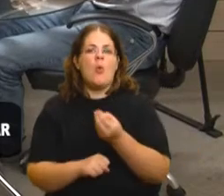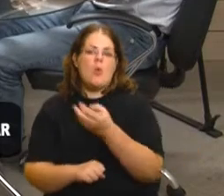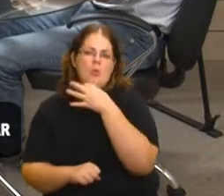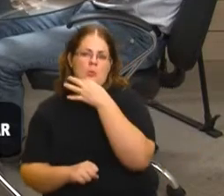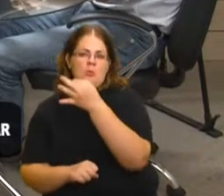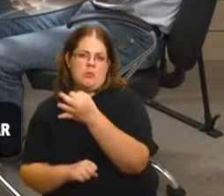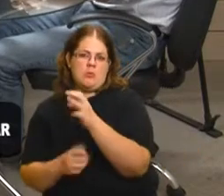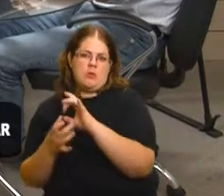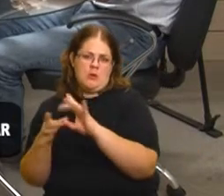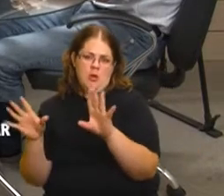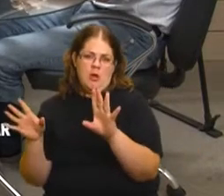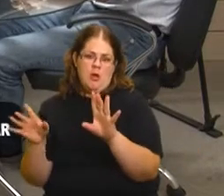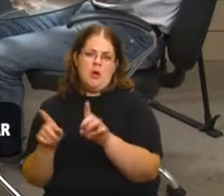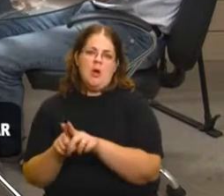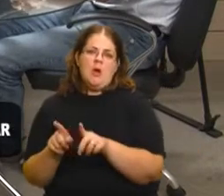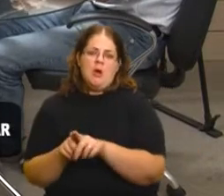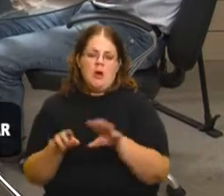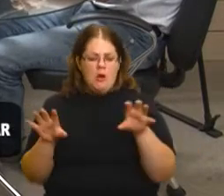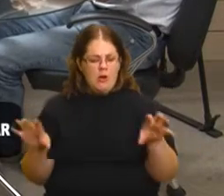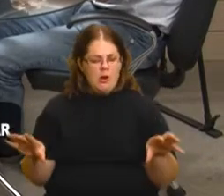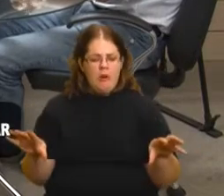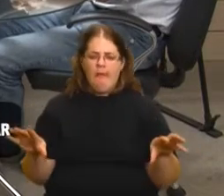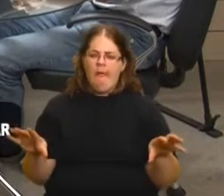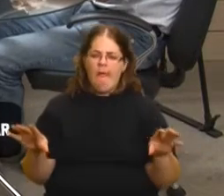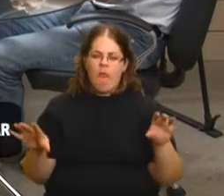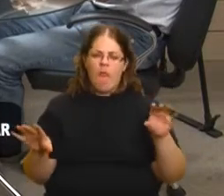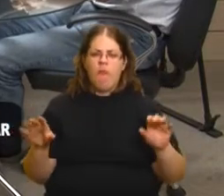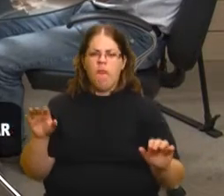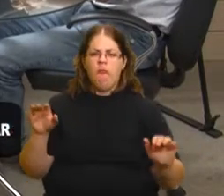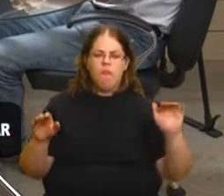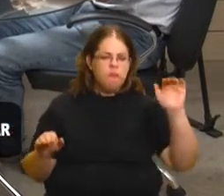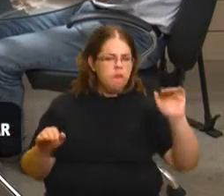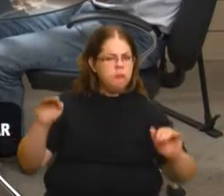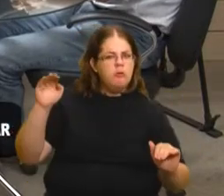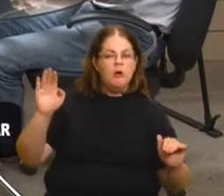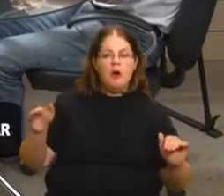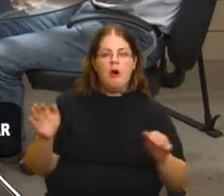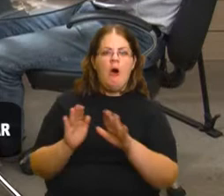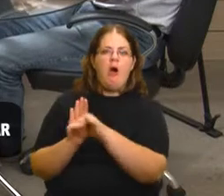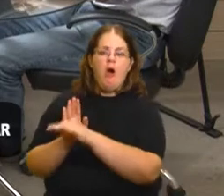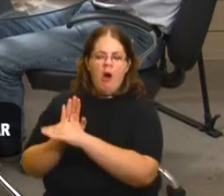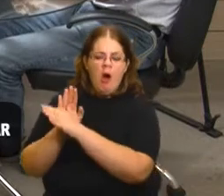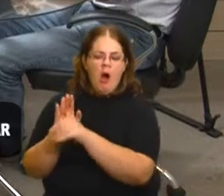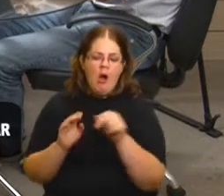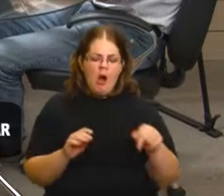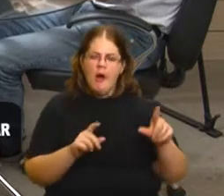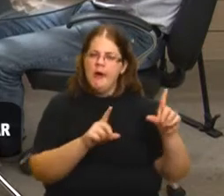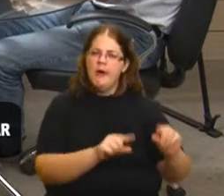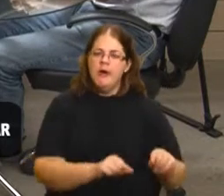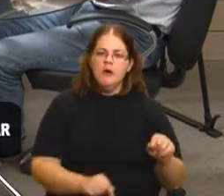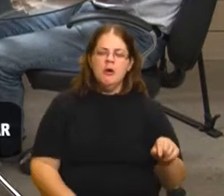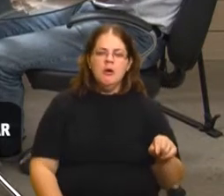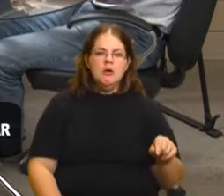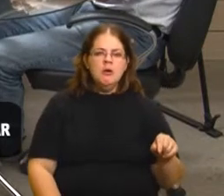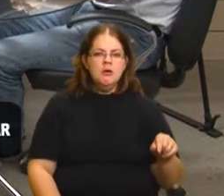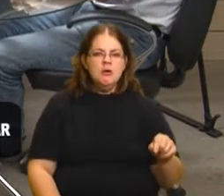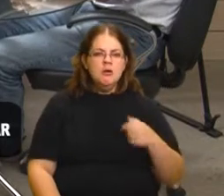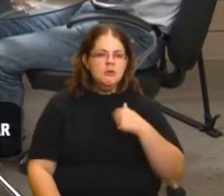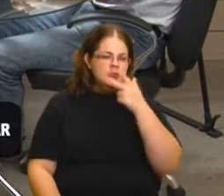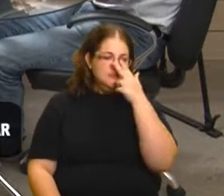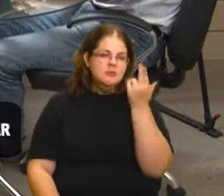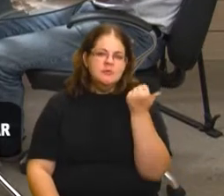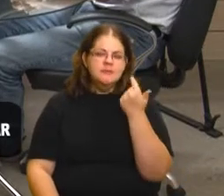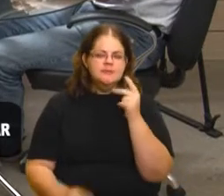hoje, certamente nós não teríamos índices de criminalidade muito diferentes. Talvez ela